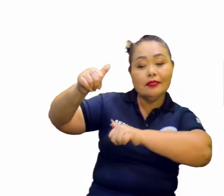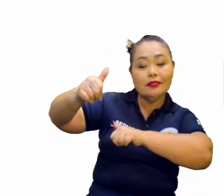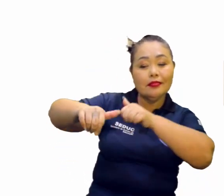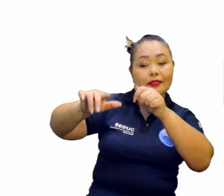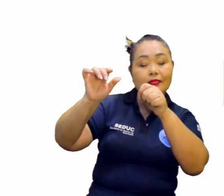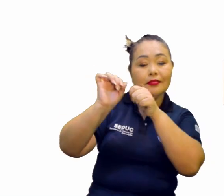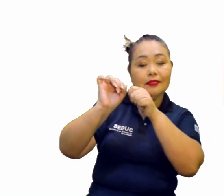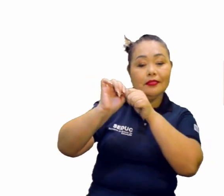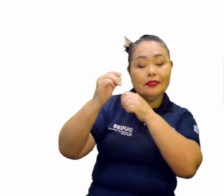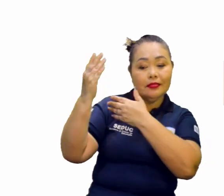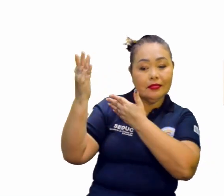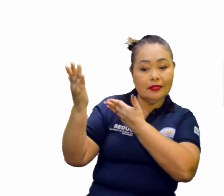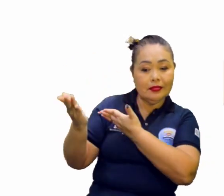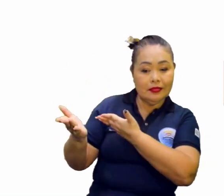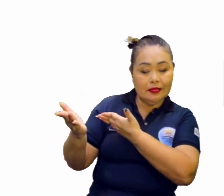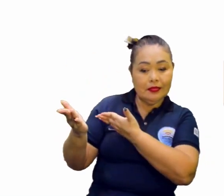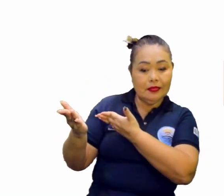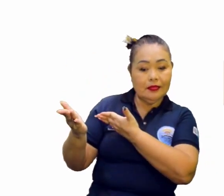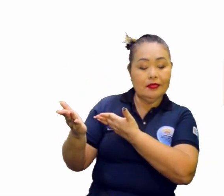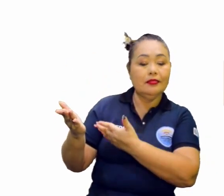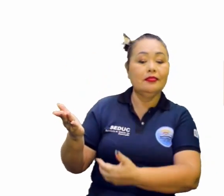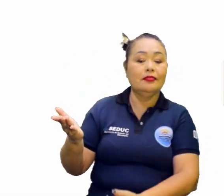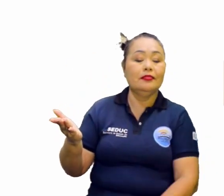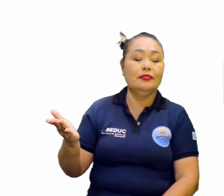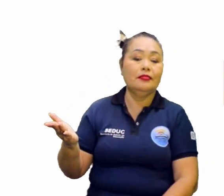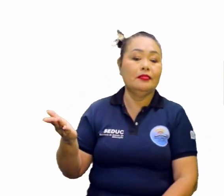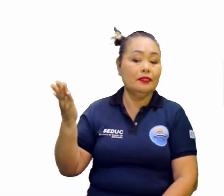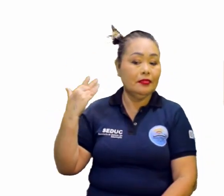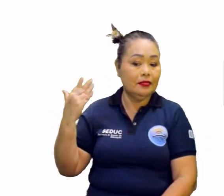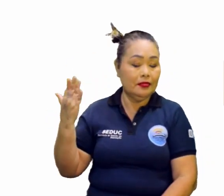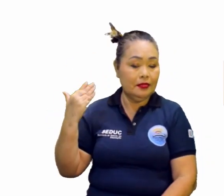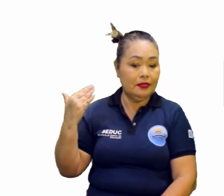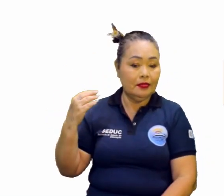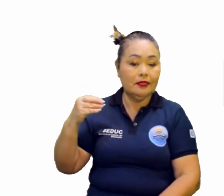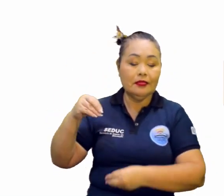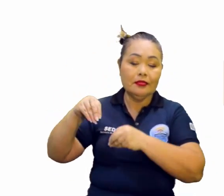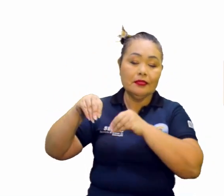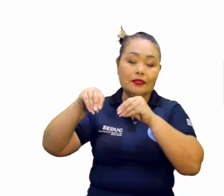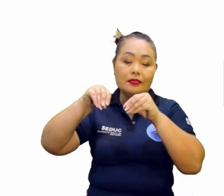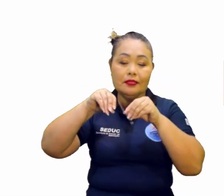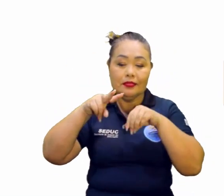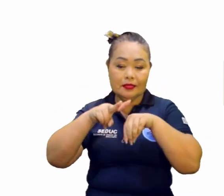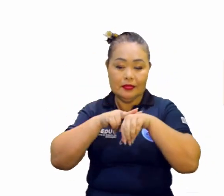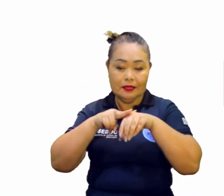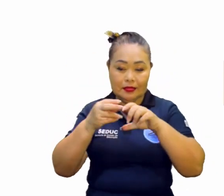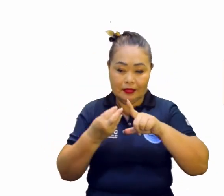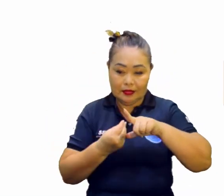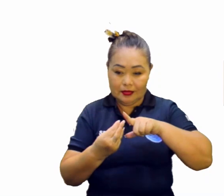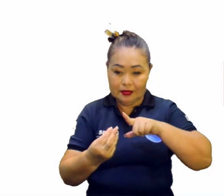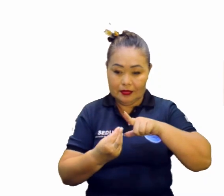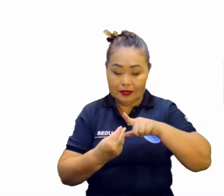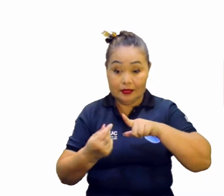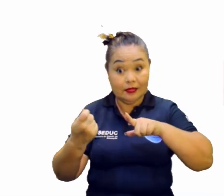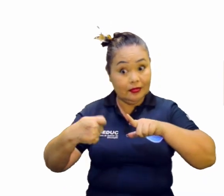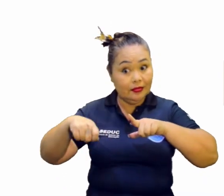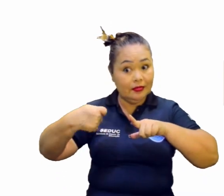tratamos anteriormente, dessa adubação verde, né, dessa